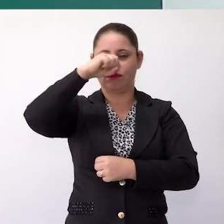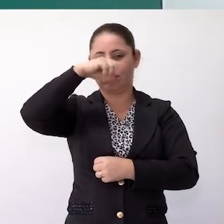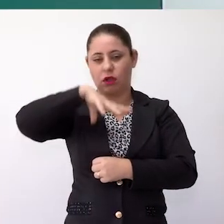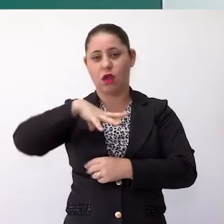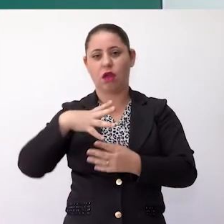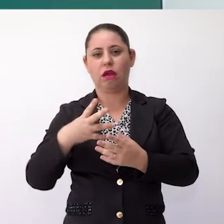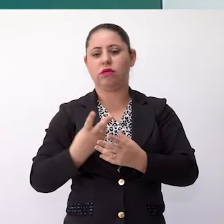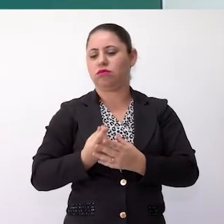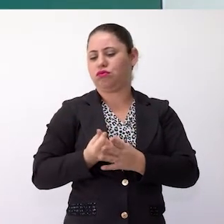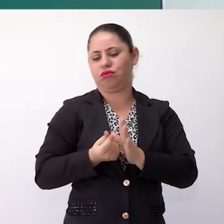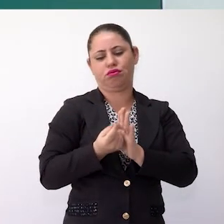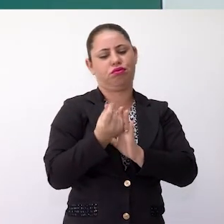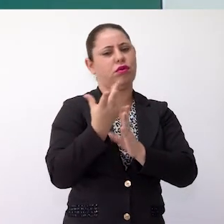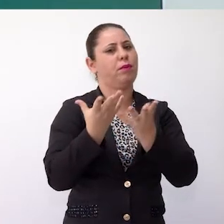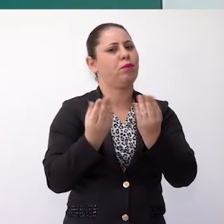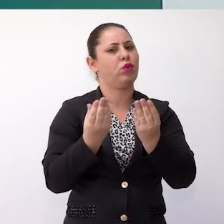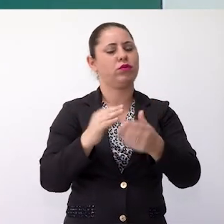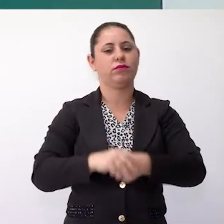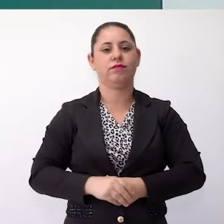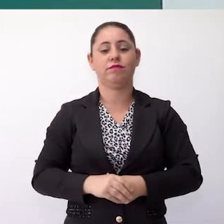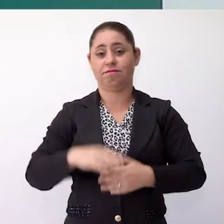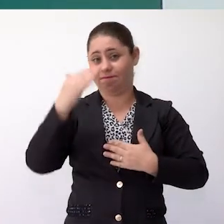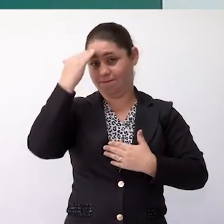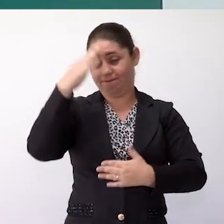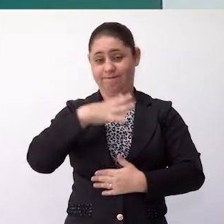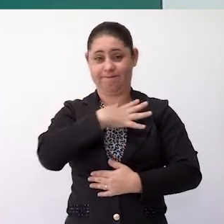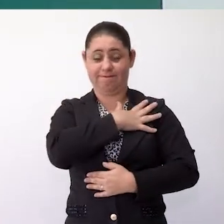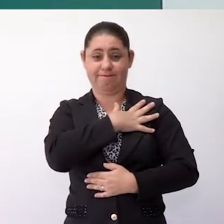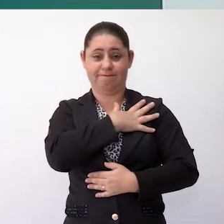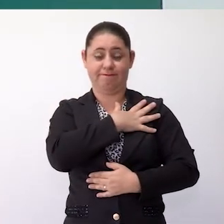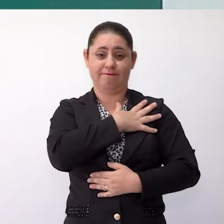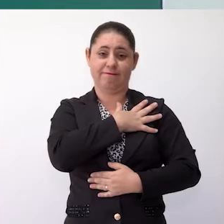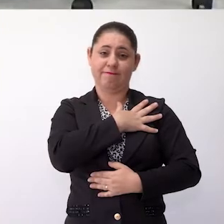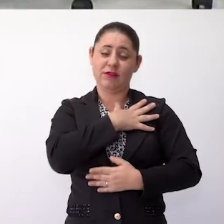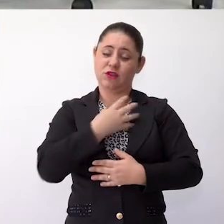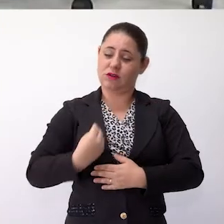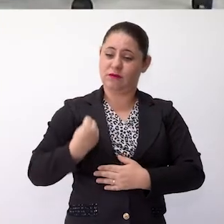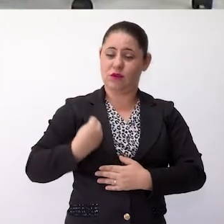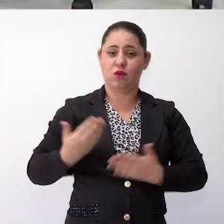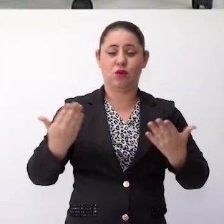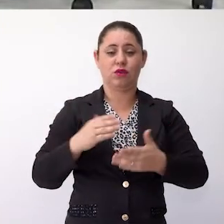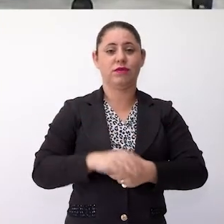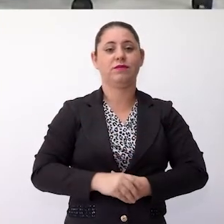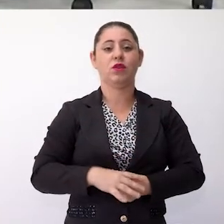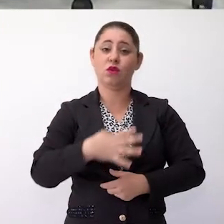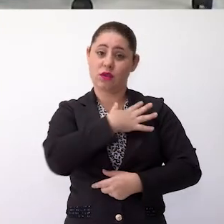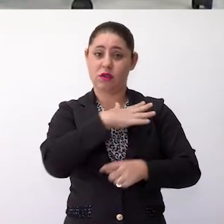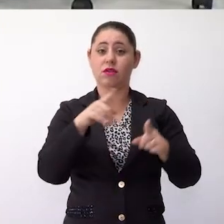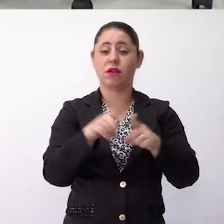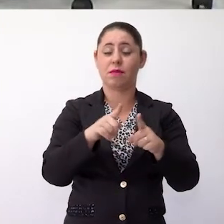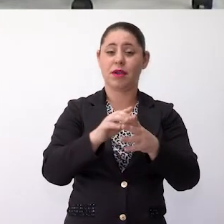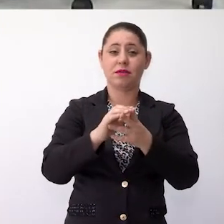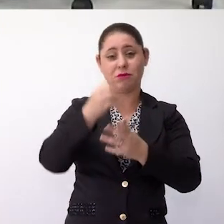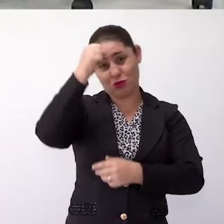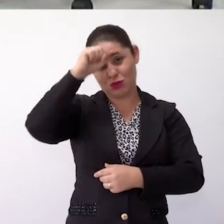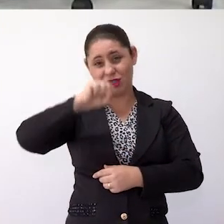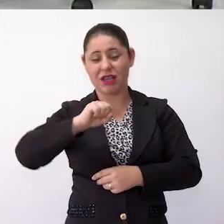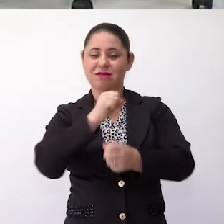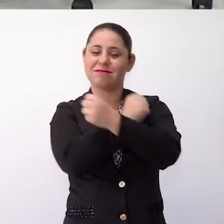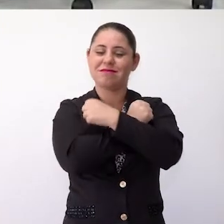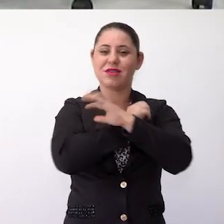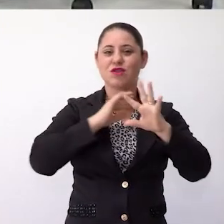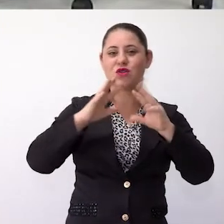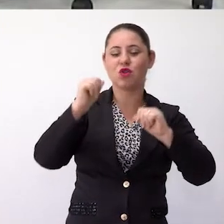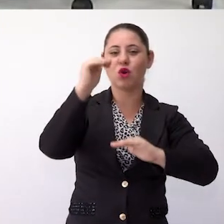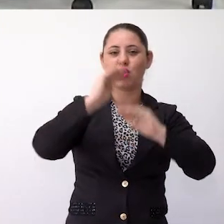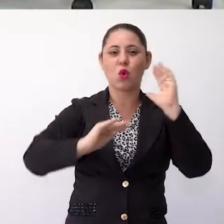de dólares, né? Milhões e milhões. Muito obrigado, Coronel, pela gentileza de estar aqui conosco. Coronel, muito obrigado também, sucesso aí, dá um abraço a todo o